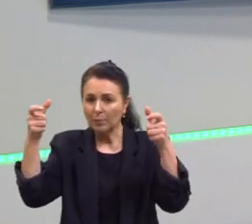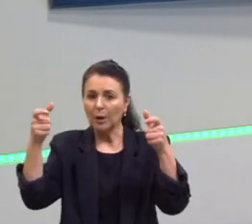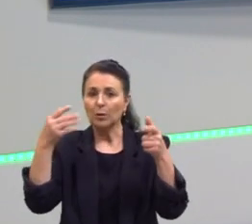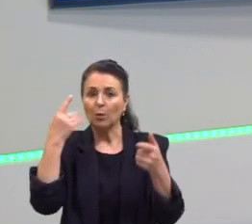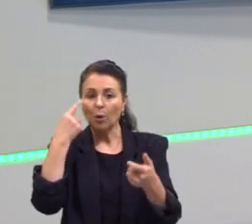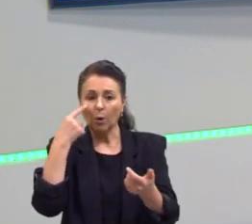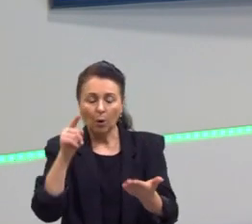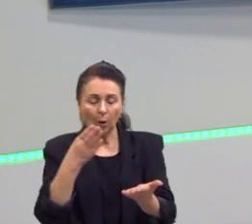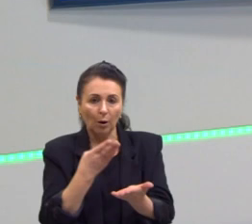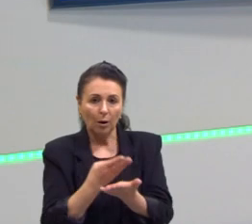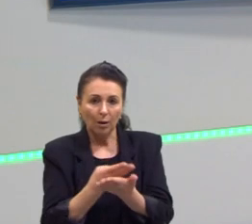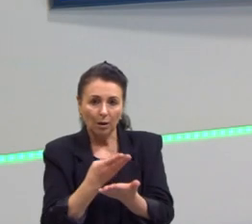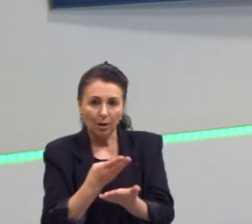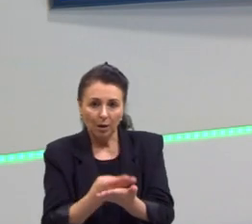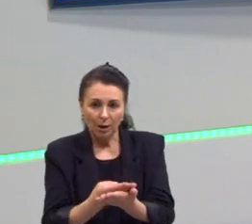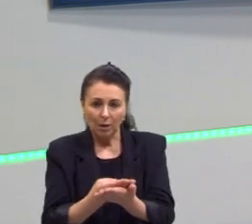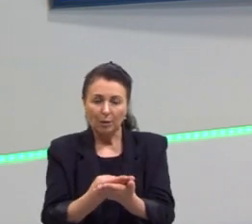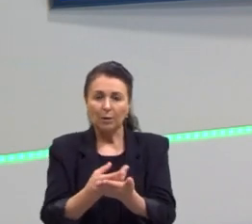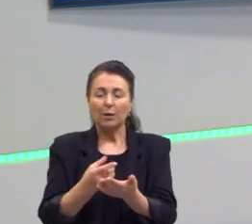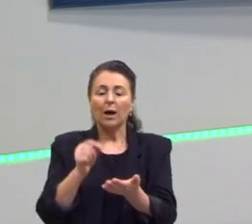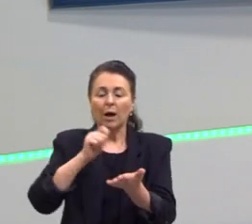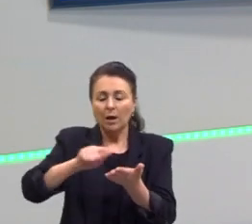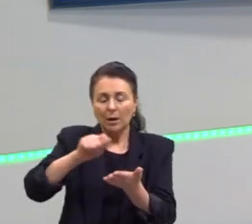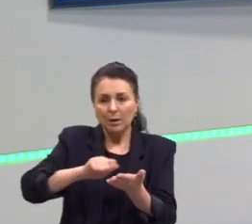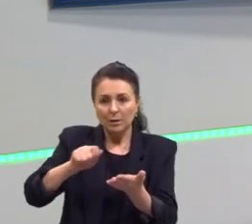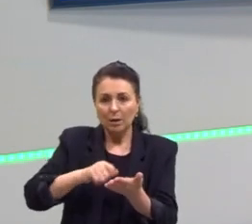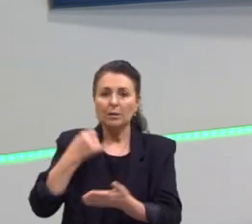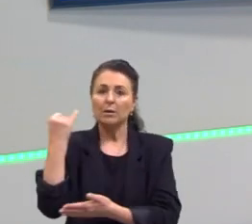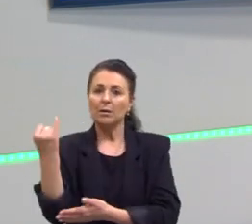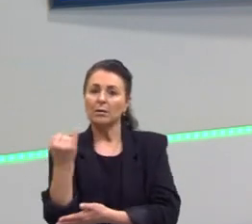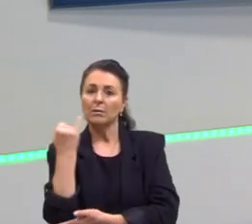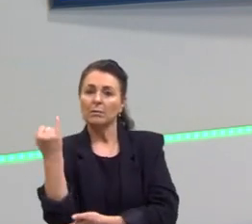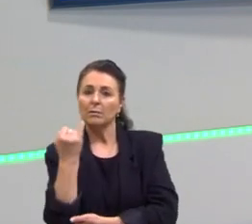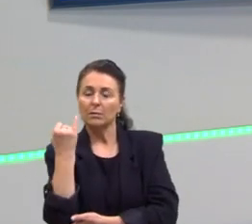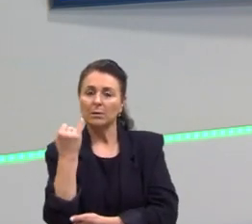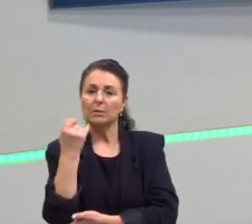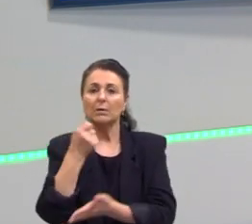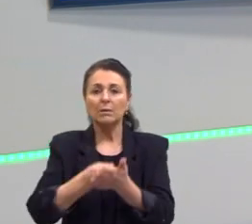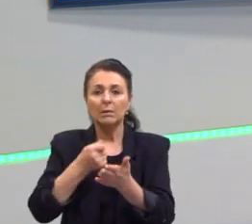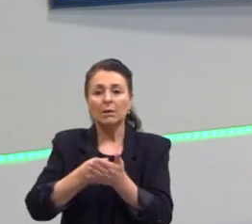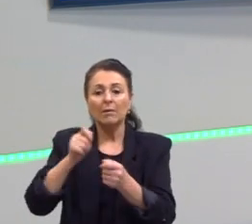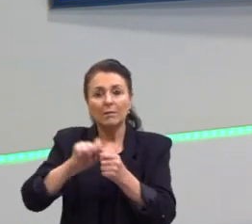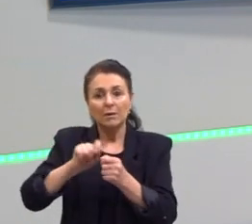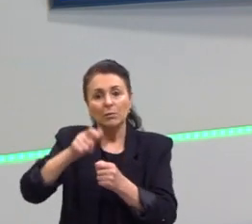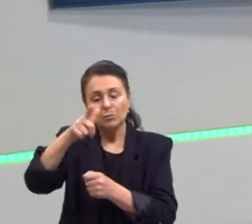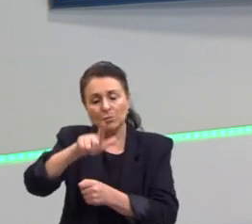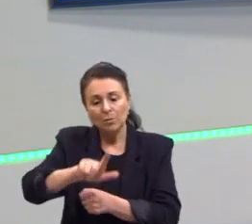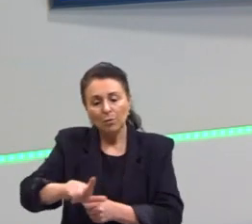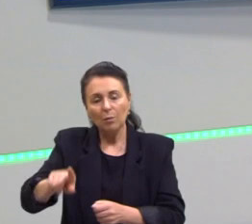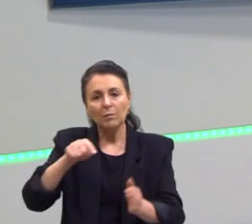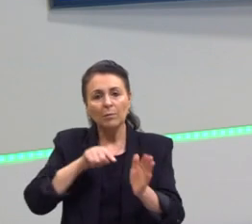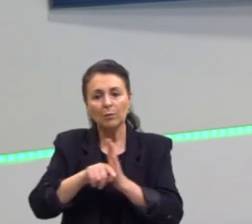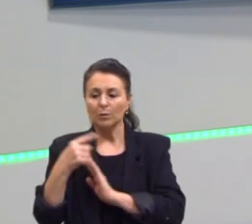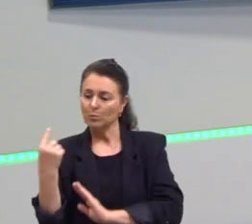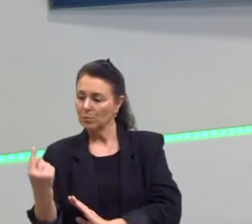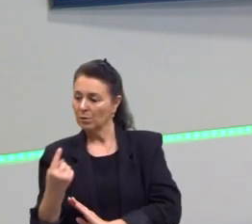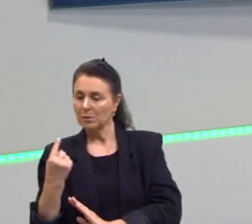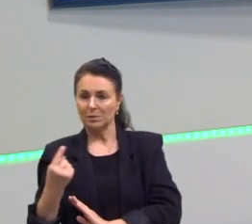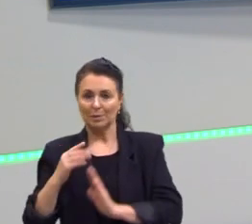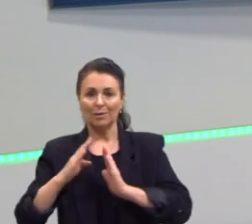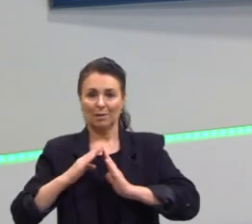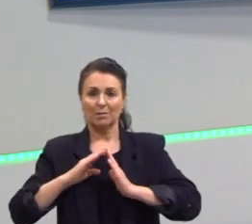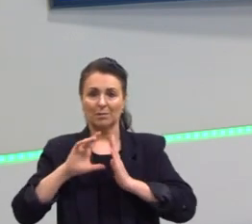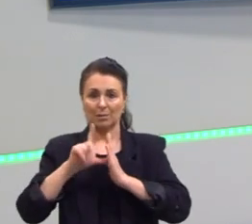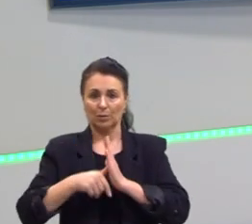em as aulas faça umas anotações de vocês e importante que vocês tentem refazer as questões a em casa também